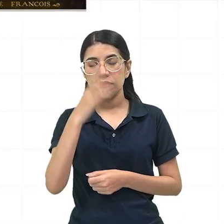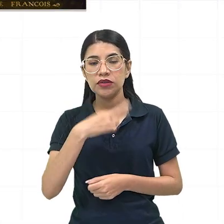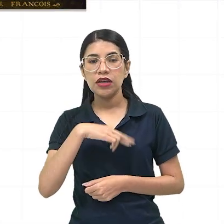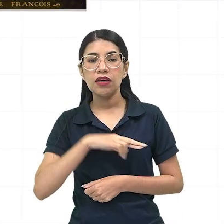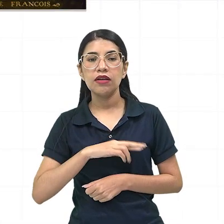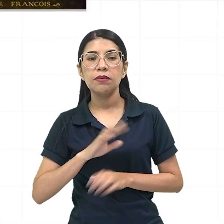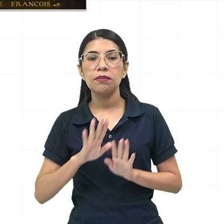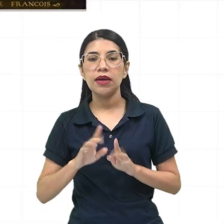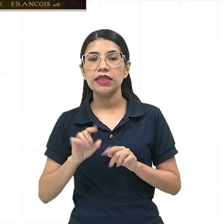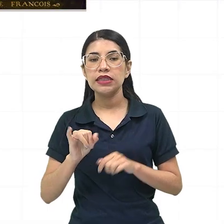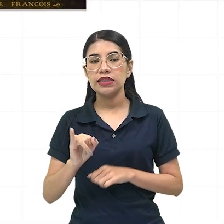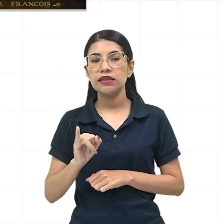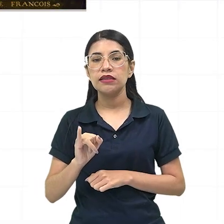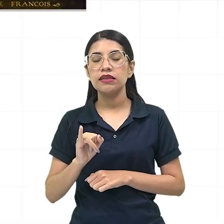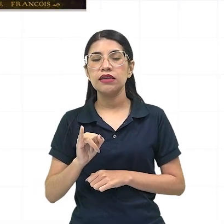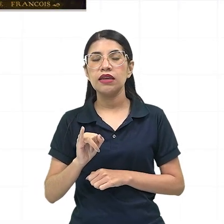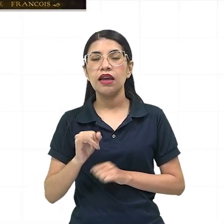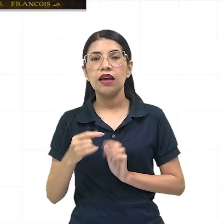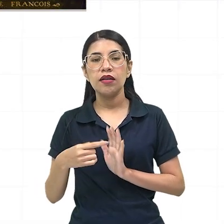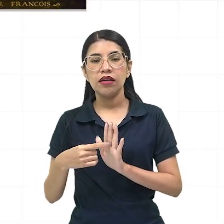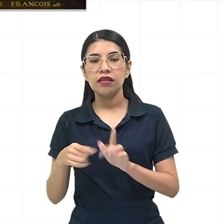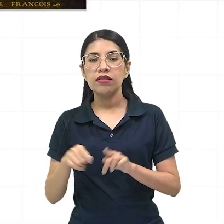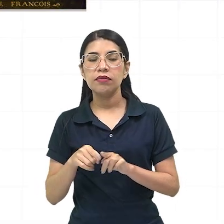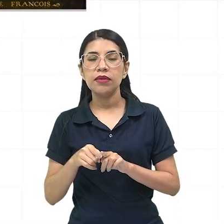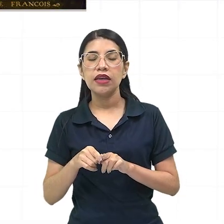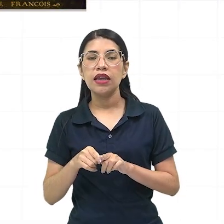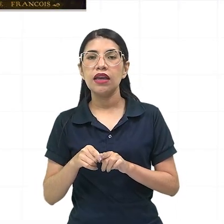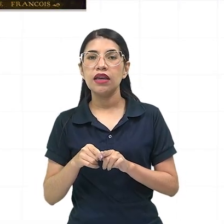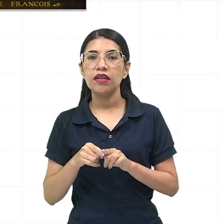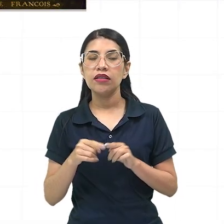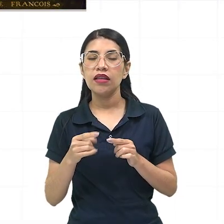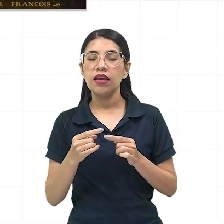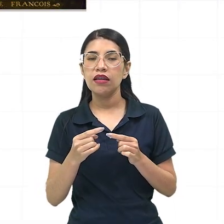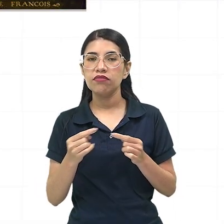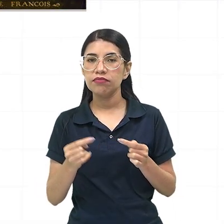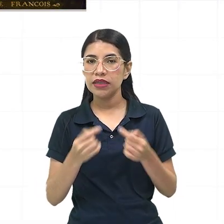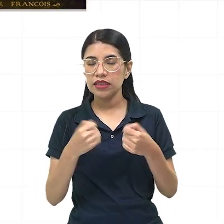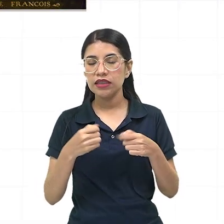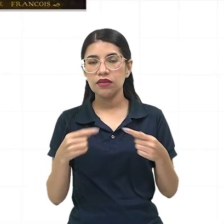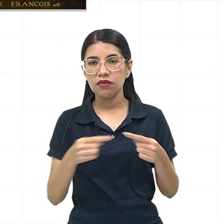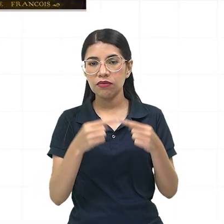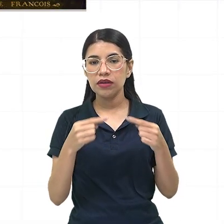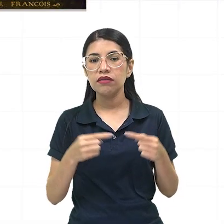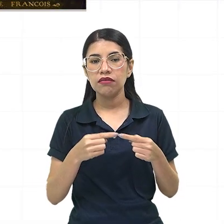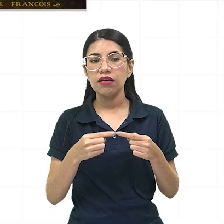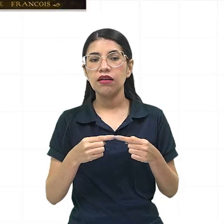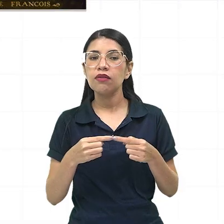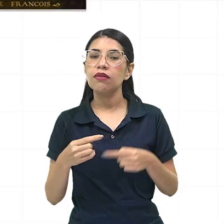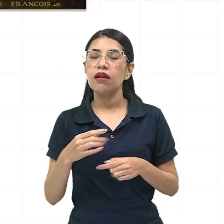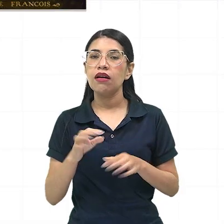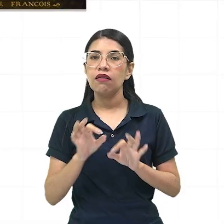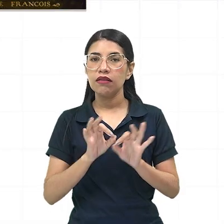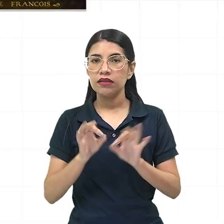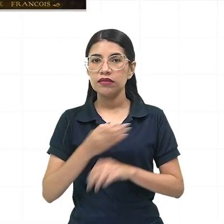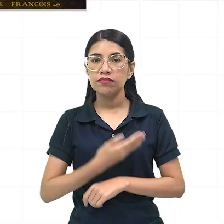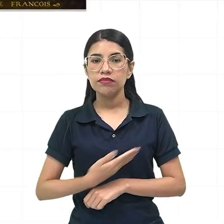manifestação não perturbe a ordem pública estabelecida por lei. Então, na verdade, as crenças